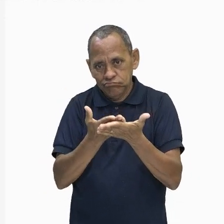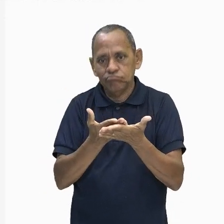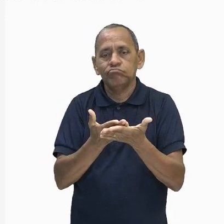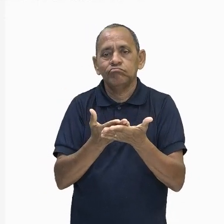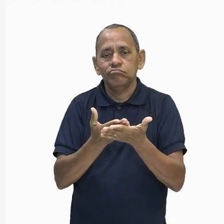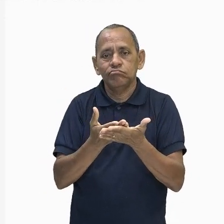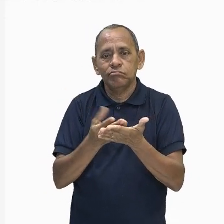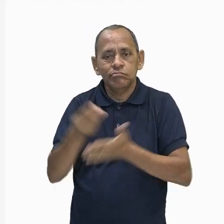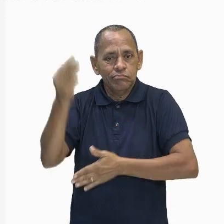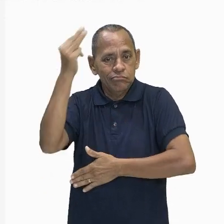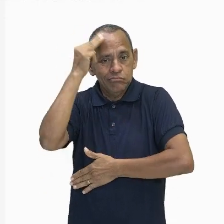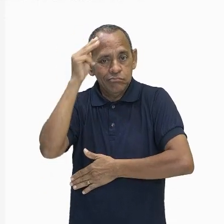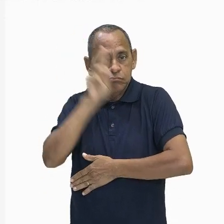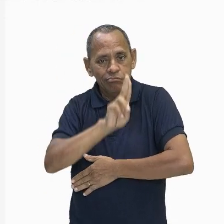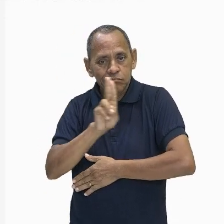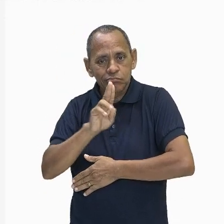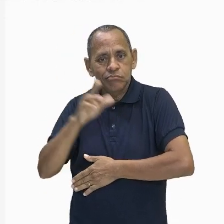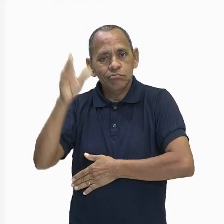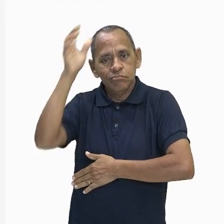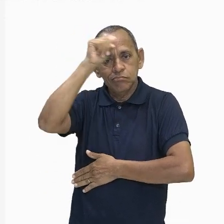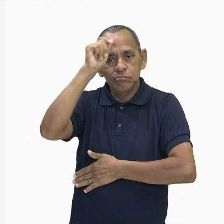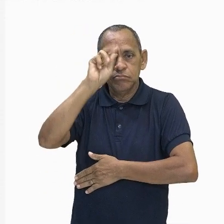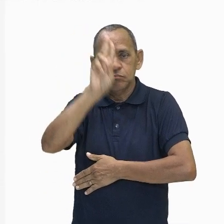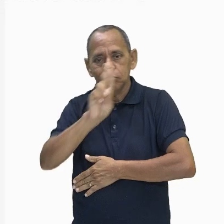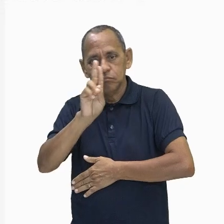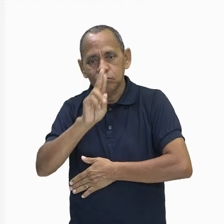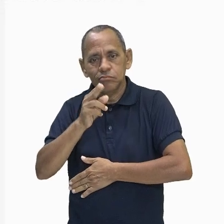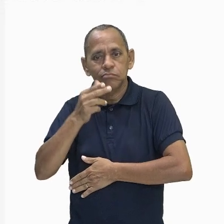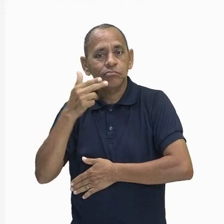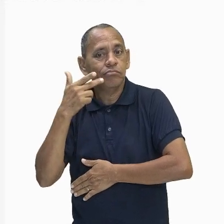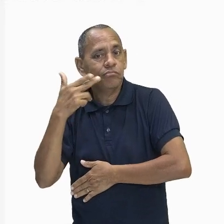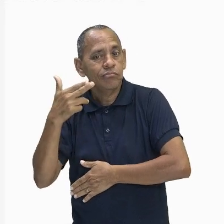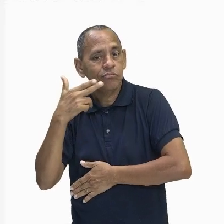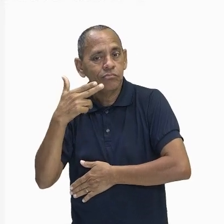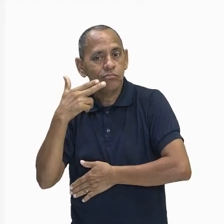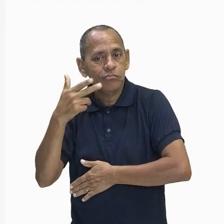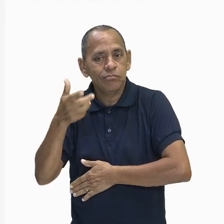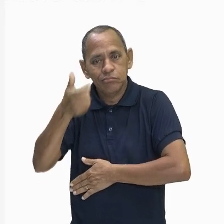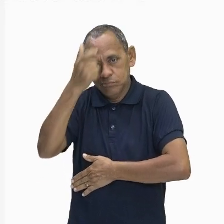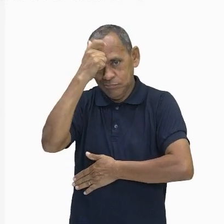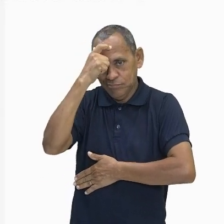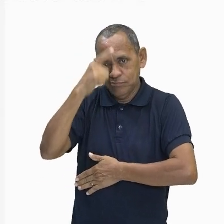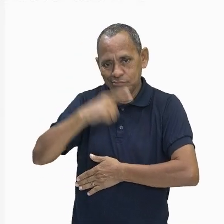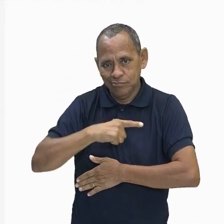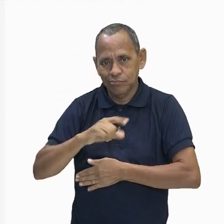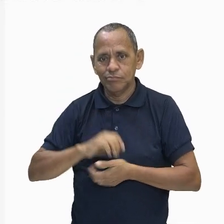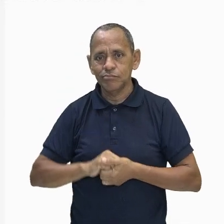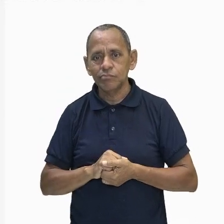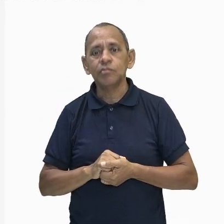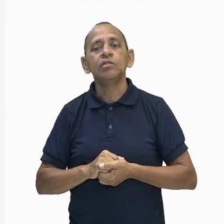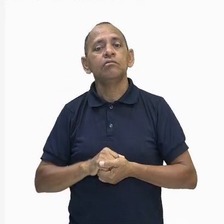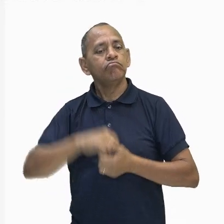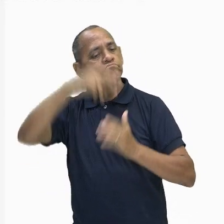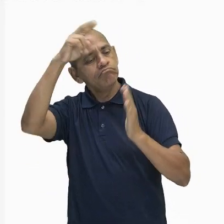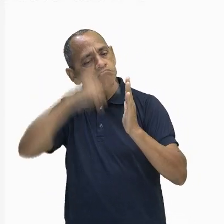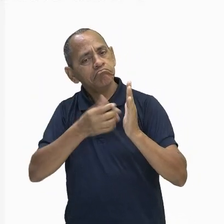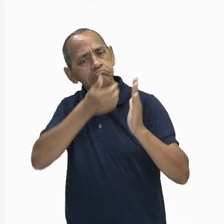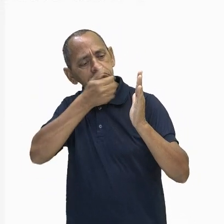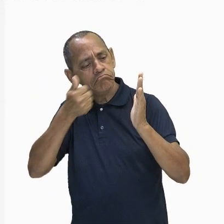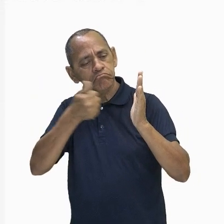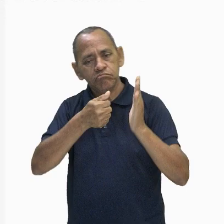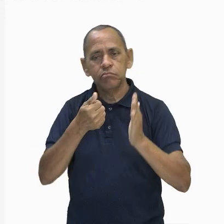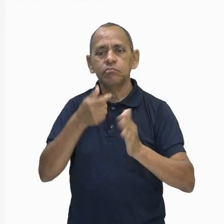decorar nomes, é aprender a usar a língua com consciência. Você se torna um leitor melhor porque